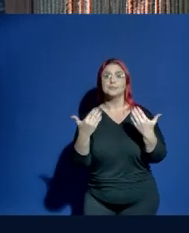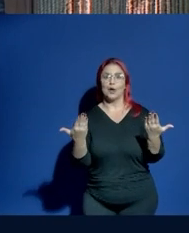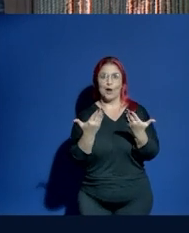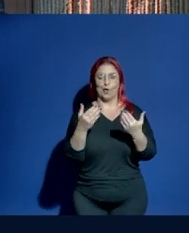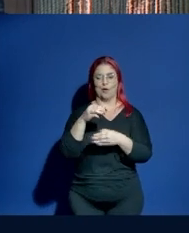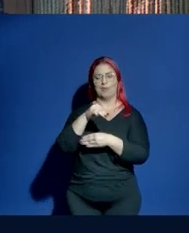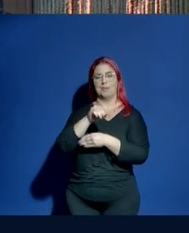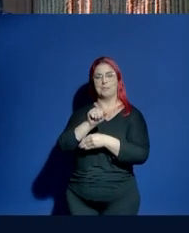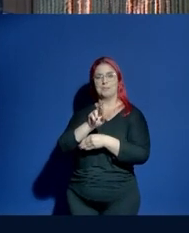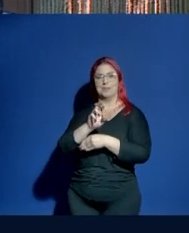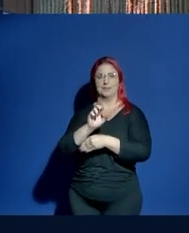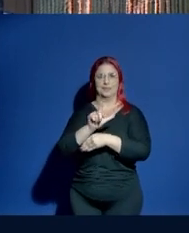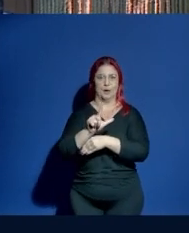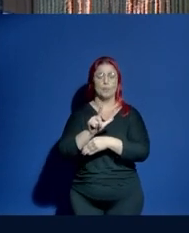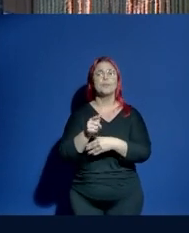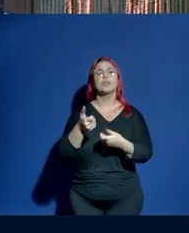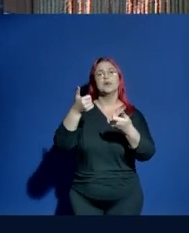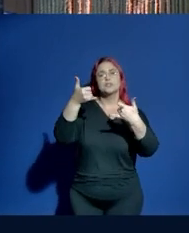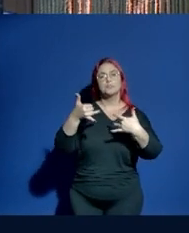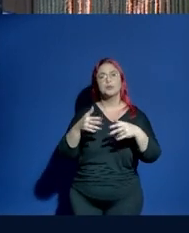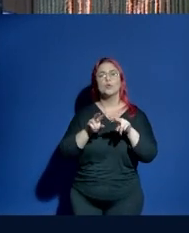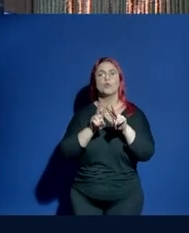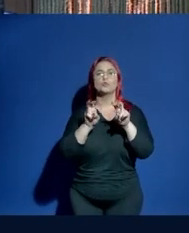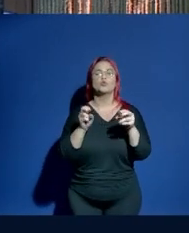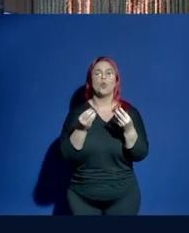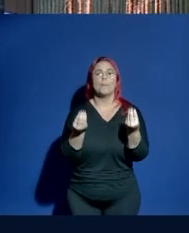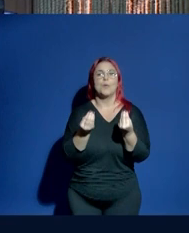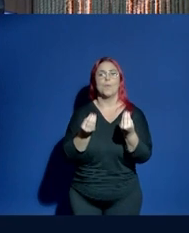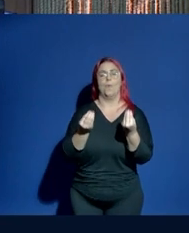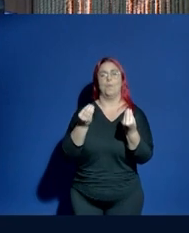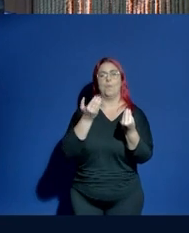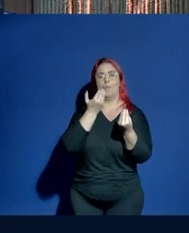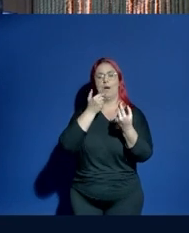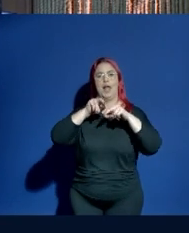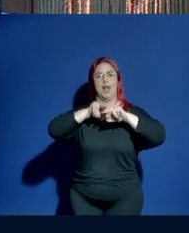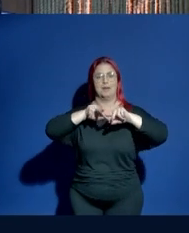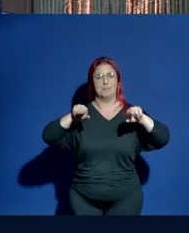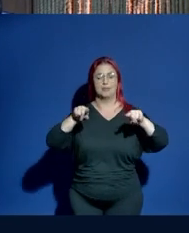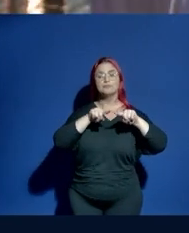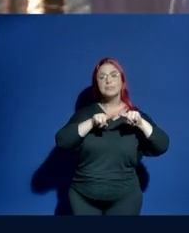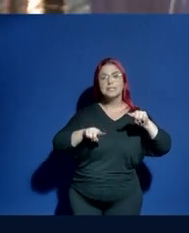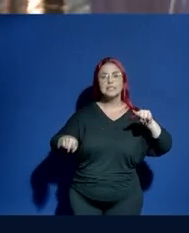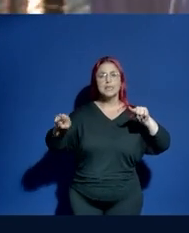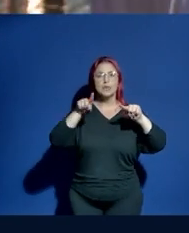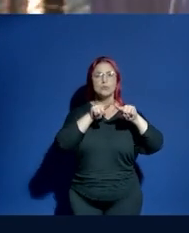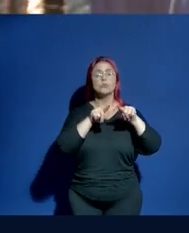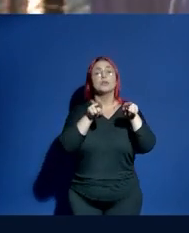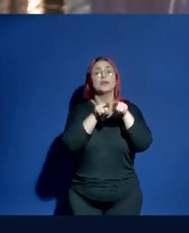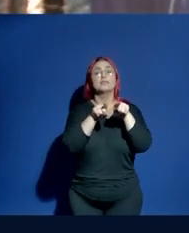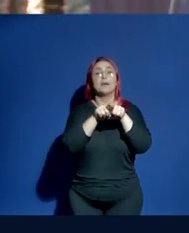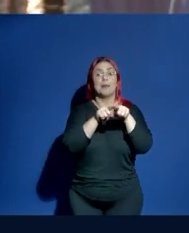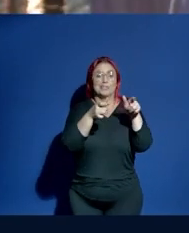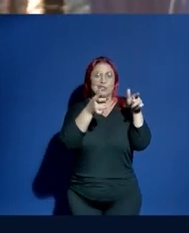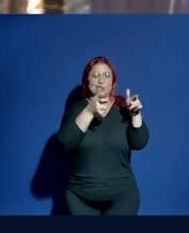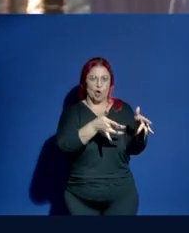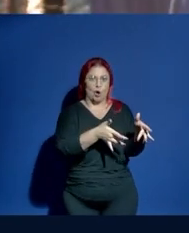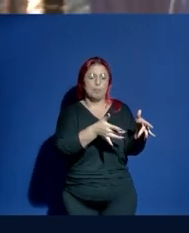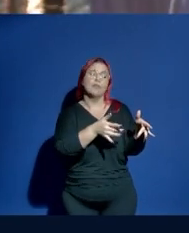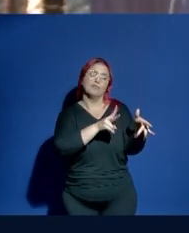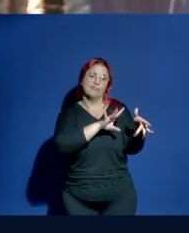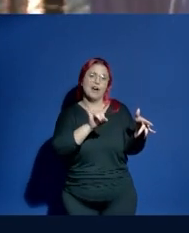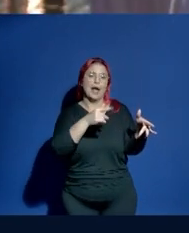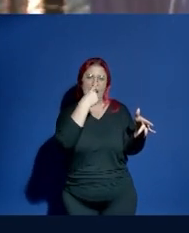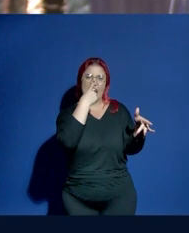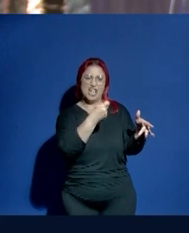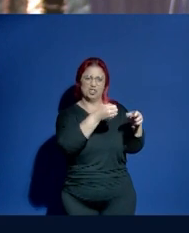a gente falou um pouco do ciclo né da cadeia de alimentos e no final né Você tem os rejeitos e que vão para aterro